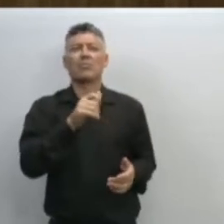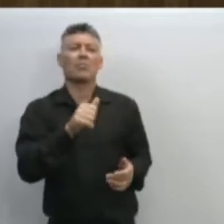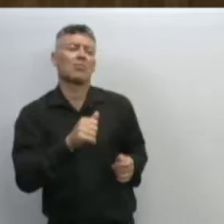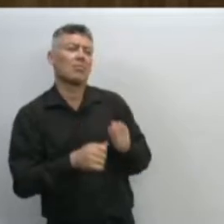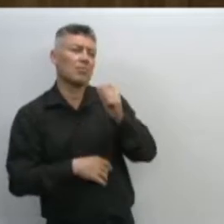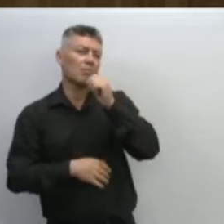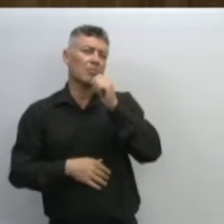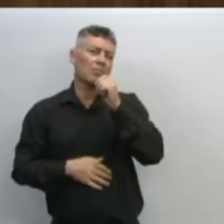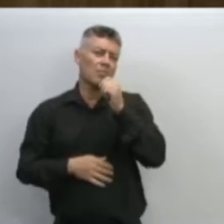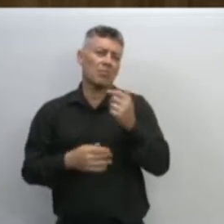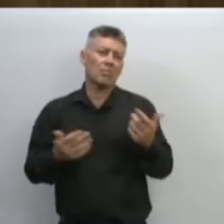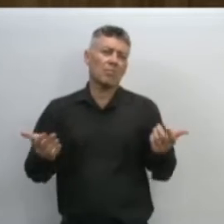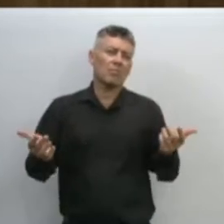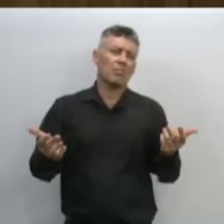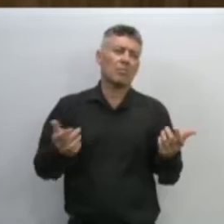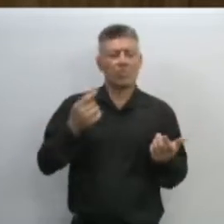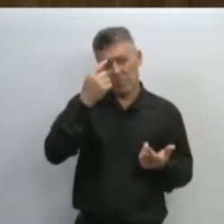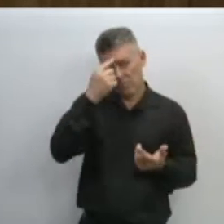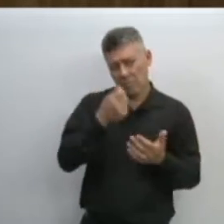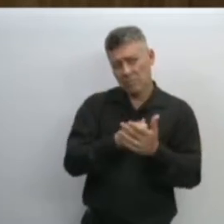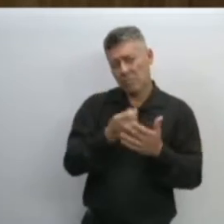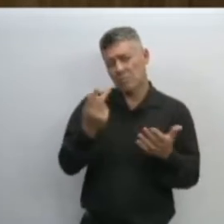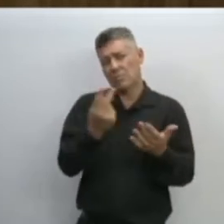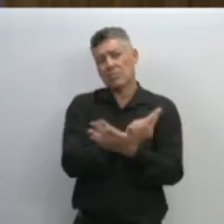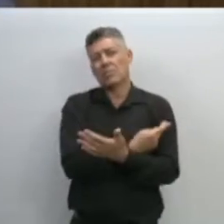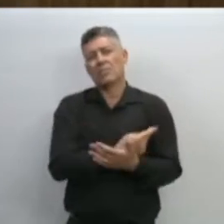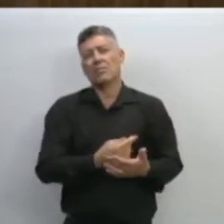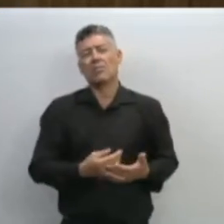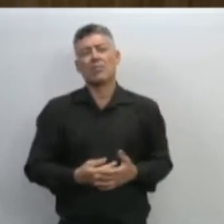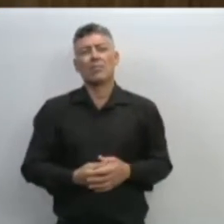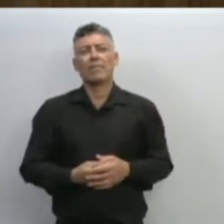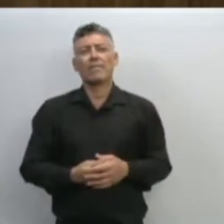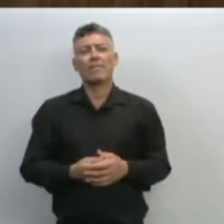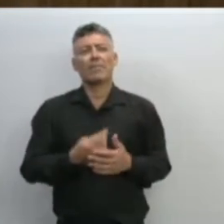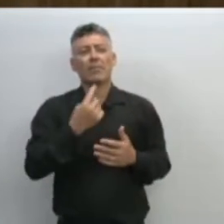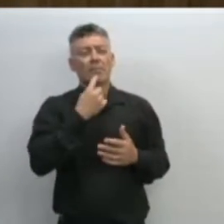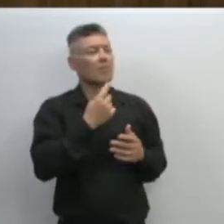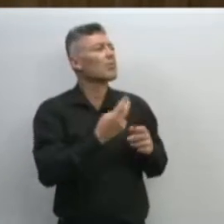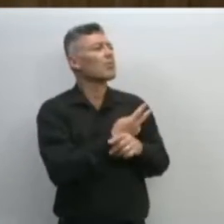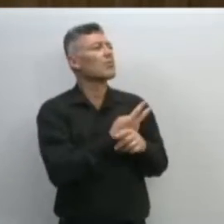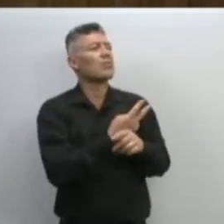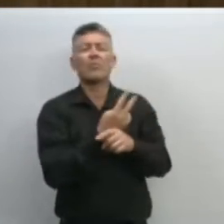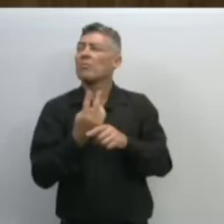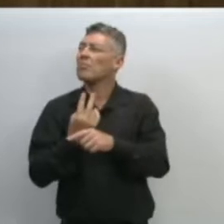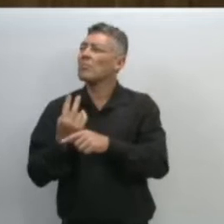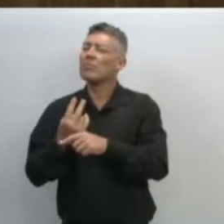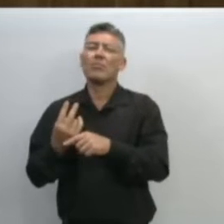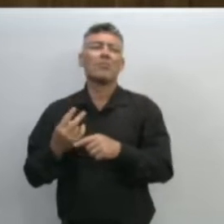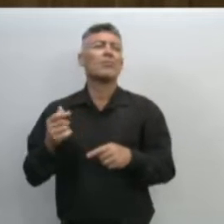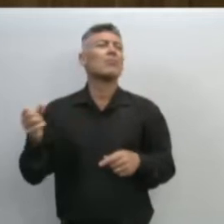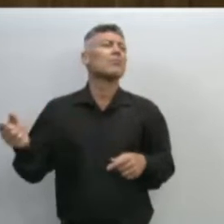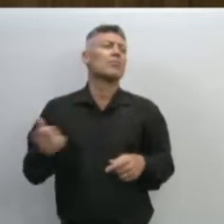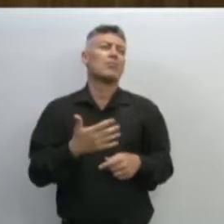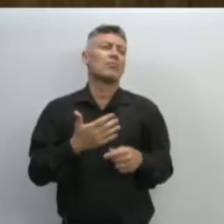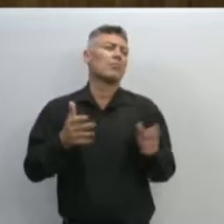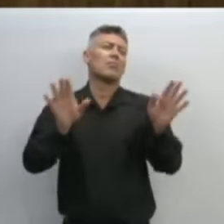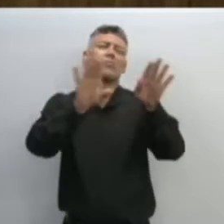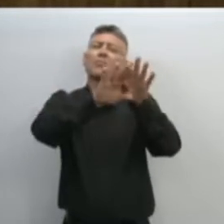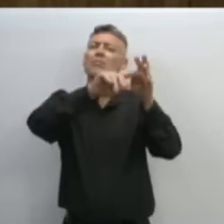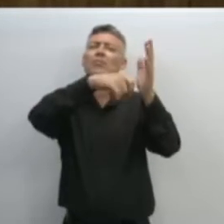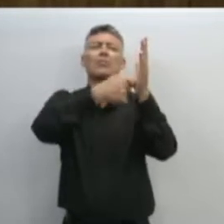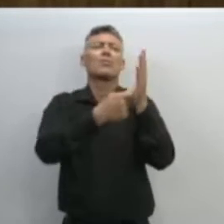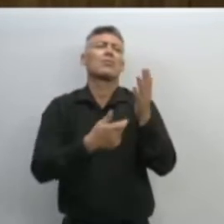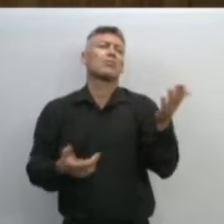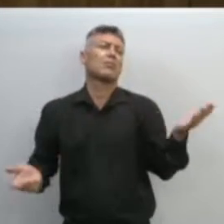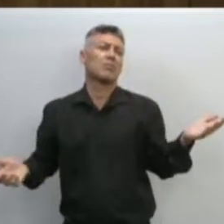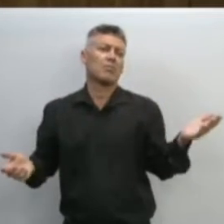na UPA Pajuçara, foi uma decisão errada. Devia ter buscado uma nova saída, uma nova solução, e não simplesmente tirar o atendimento de